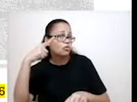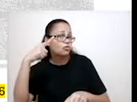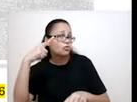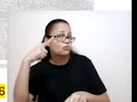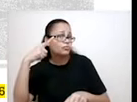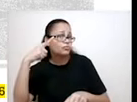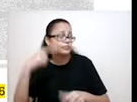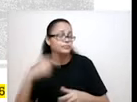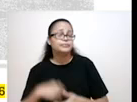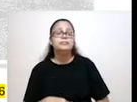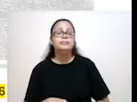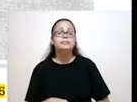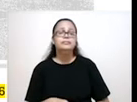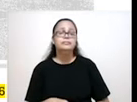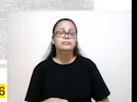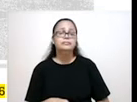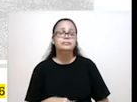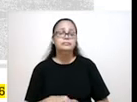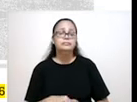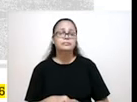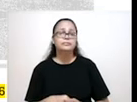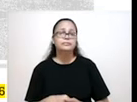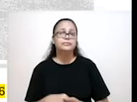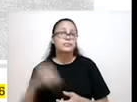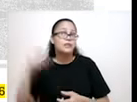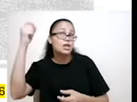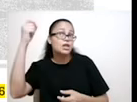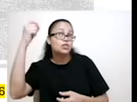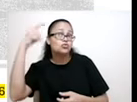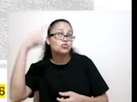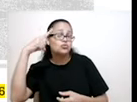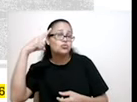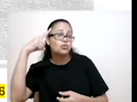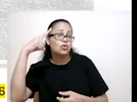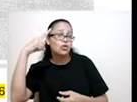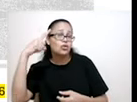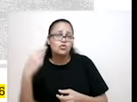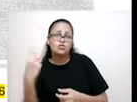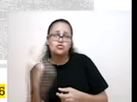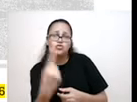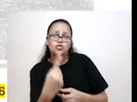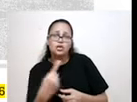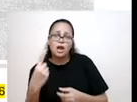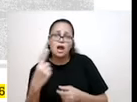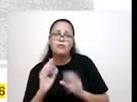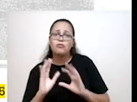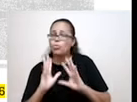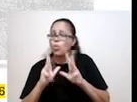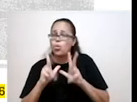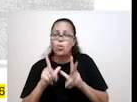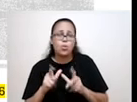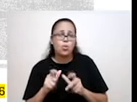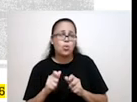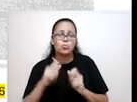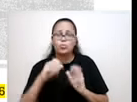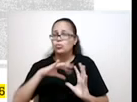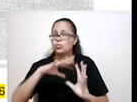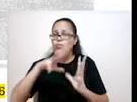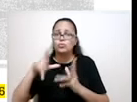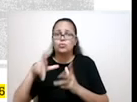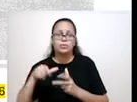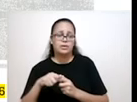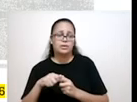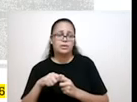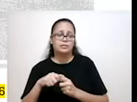teoria heliocêntrica. E em torno do Sol giravam todos os planetas, inclusive a Terra. Temendo uma reação da